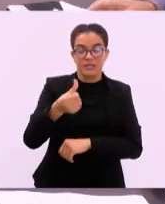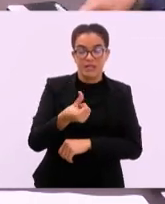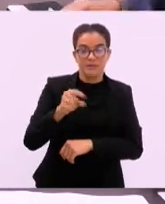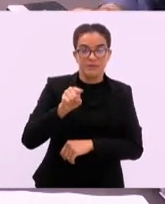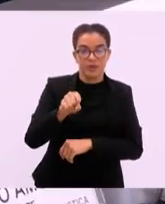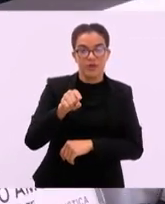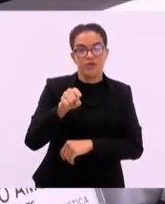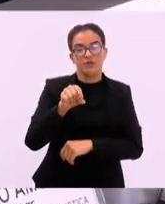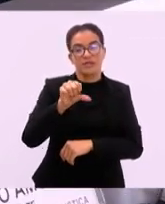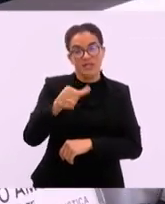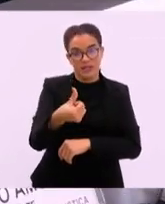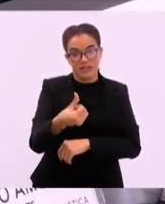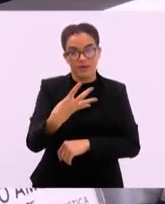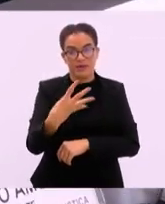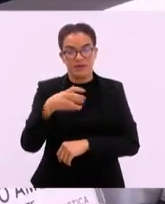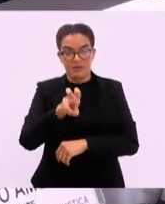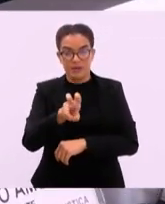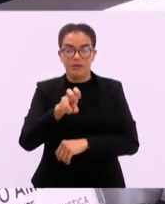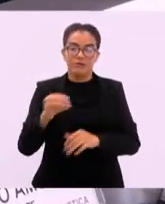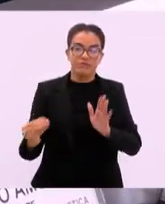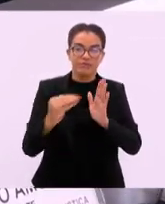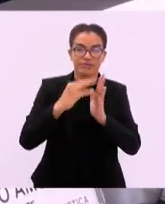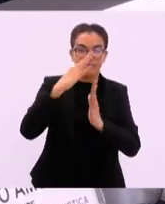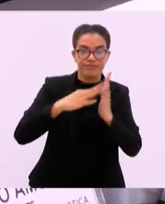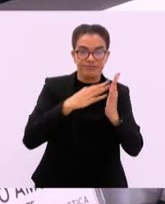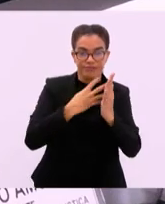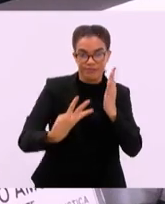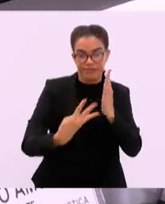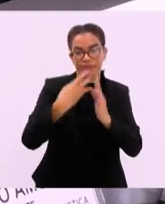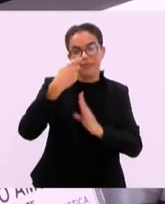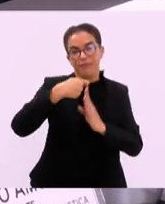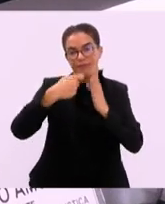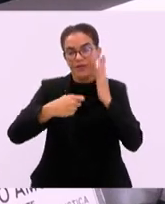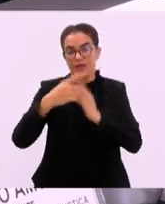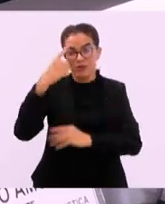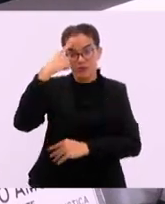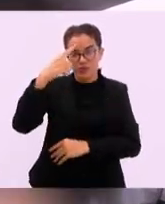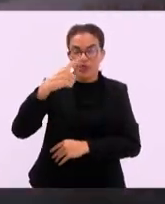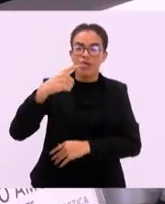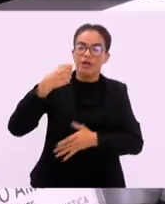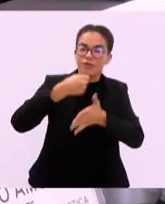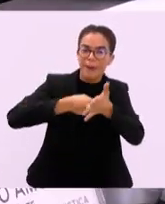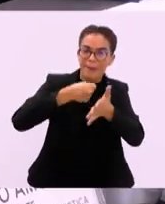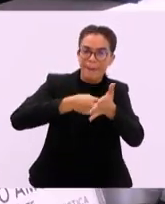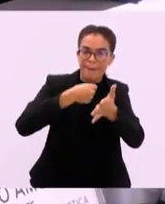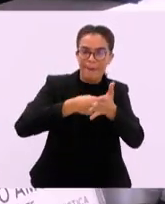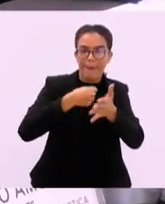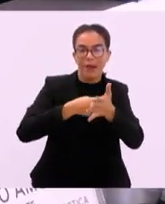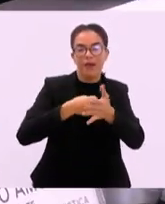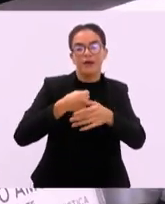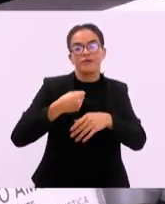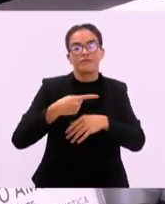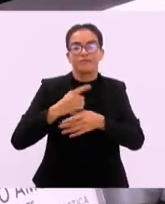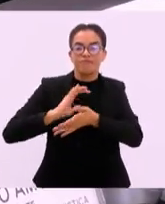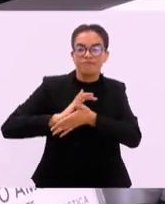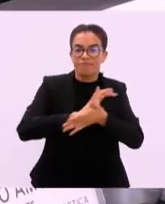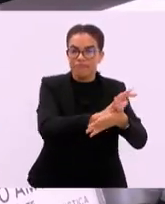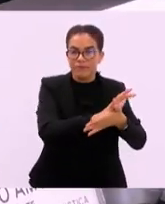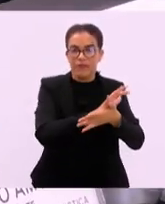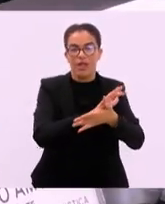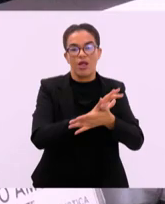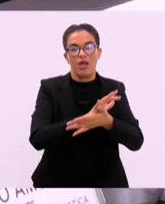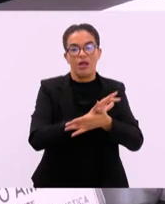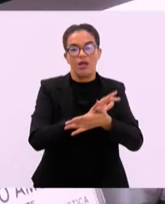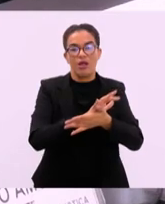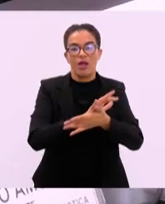de 2010, incluindo no calendário oficial do Estado do Rio de Janeiro o Dia Estadual do Combate à Intolerância Ideológica no Estado do